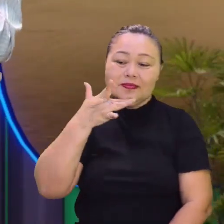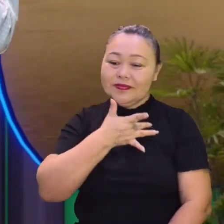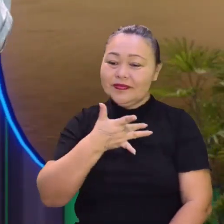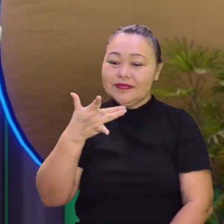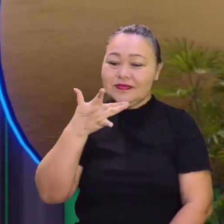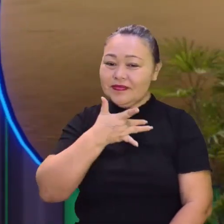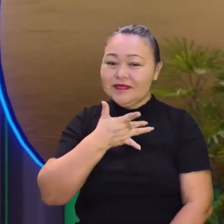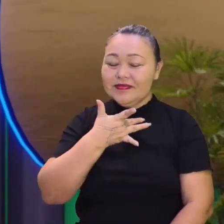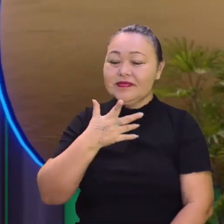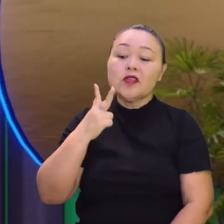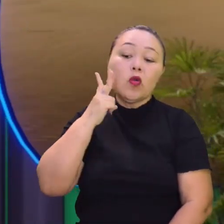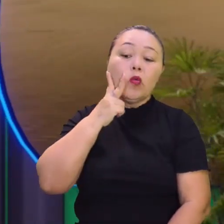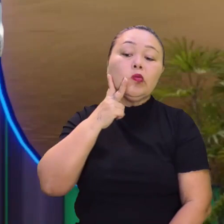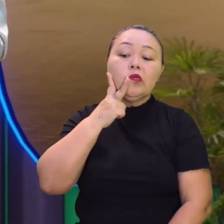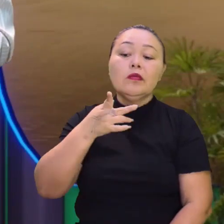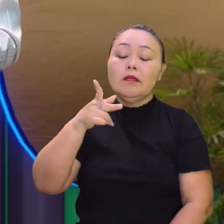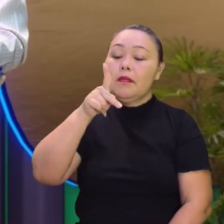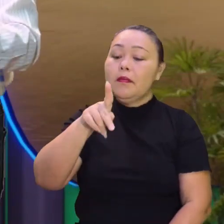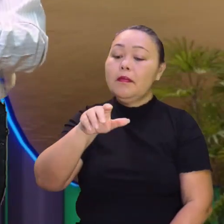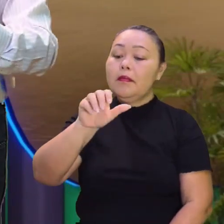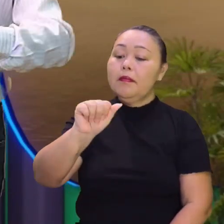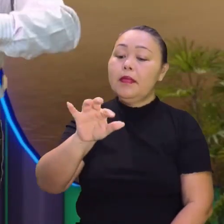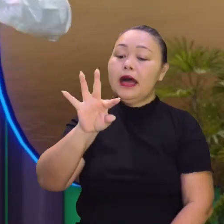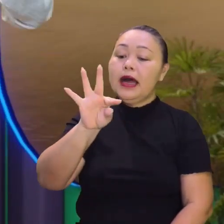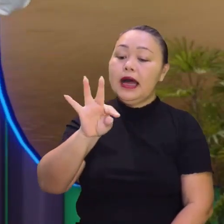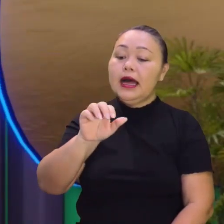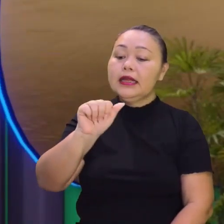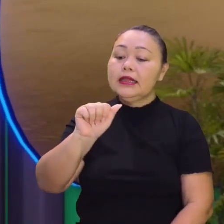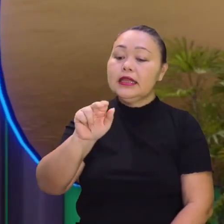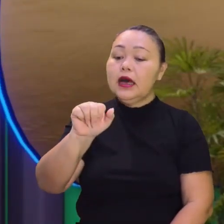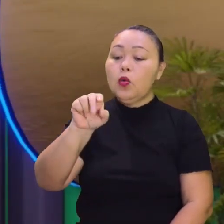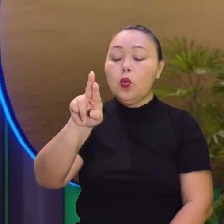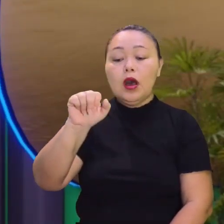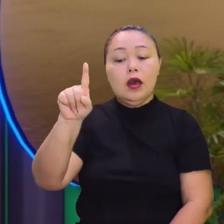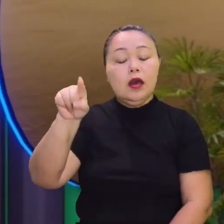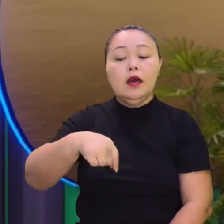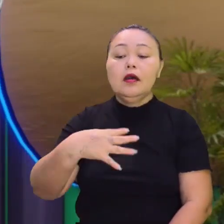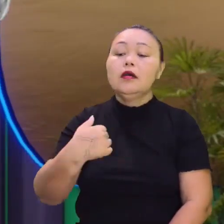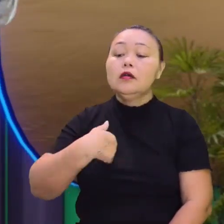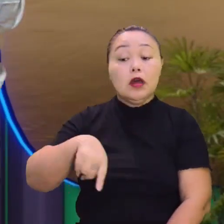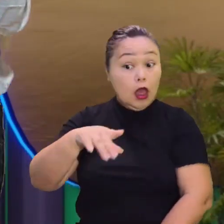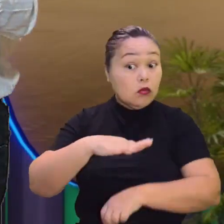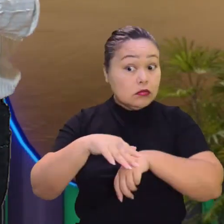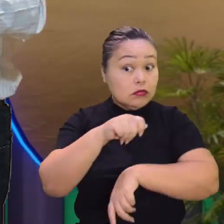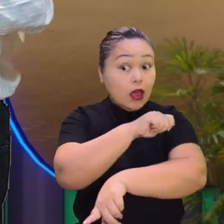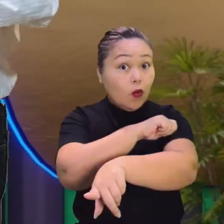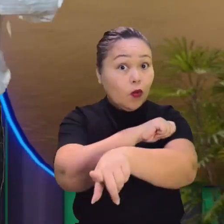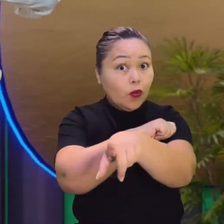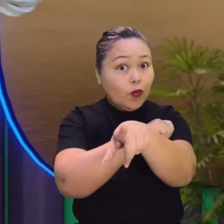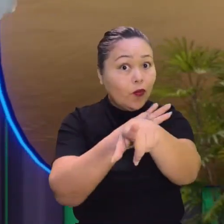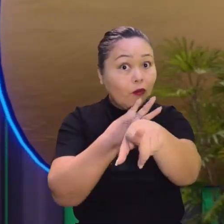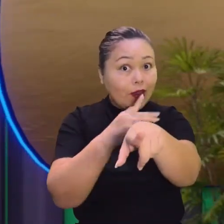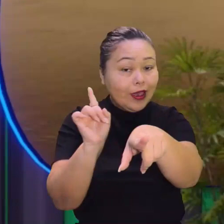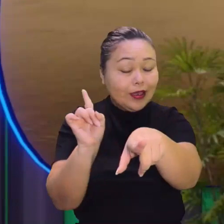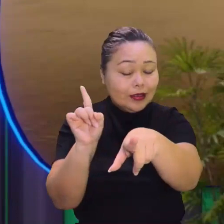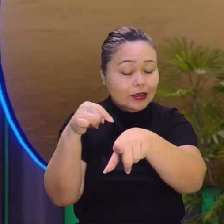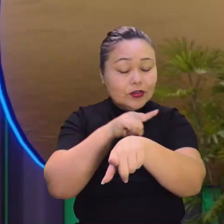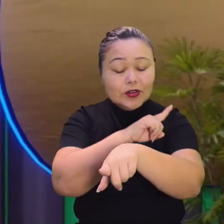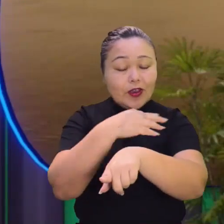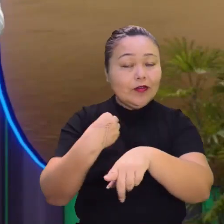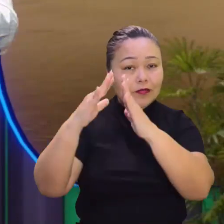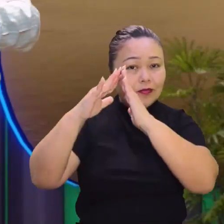gostoso o vinho do patauá. Eu acredito que muitos dos nossos queridos alunos conhecem, né? Que estão lá no